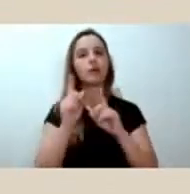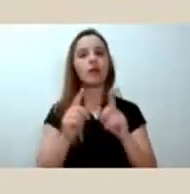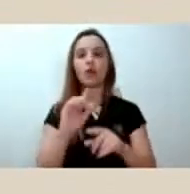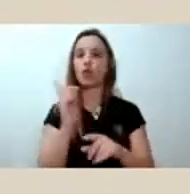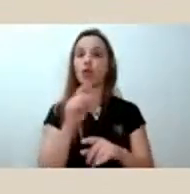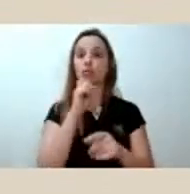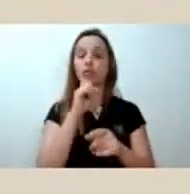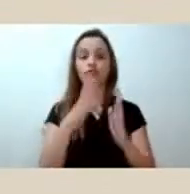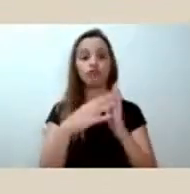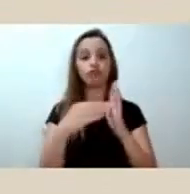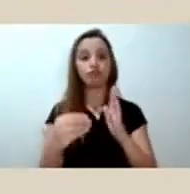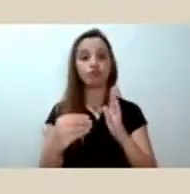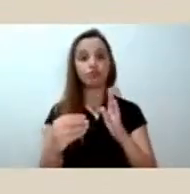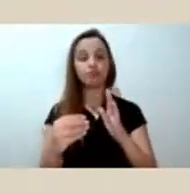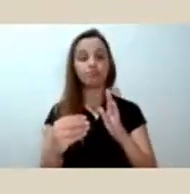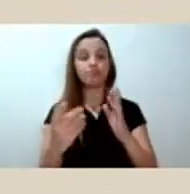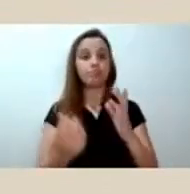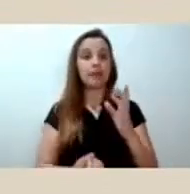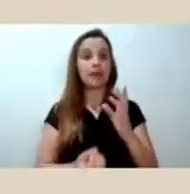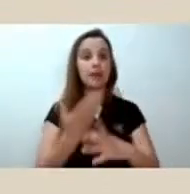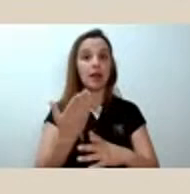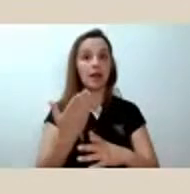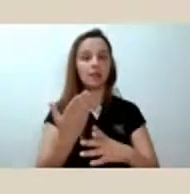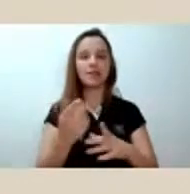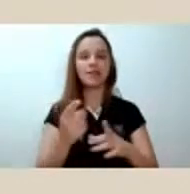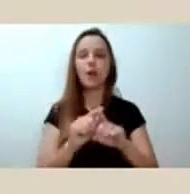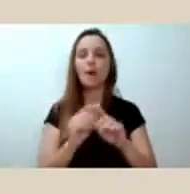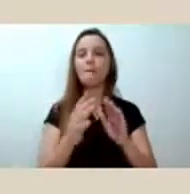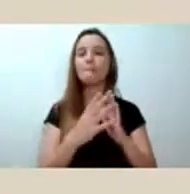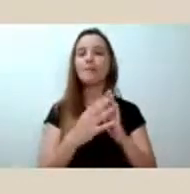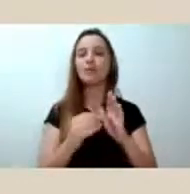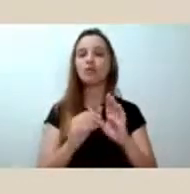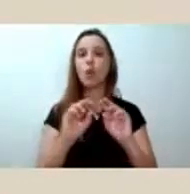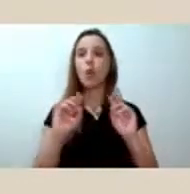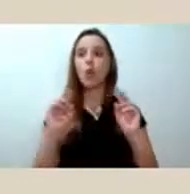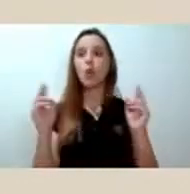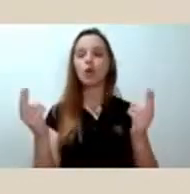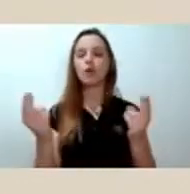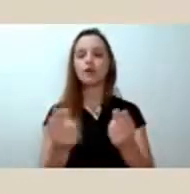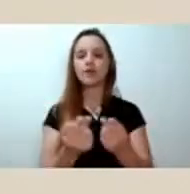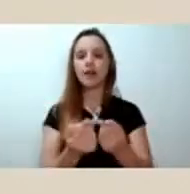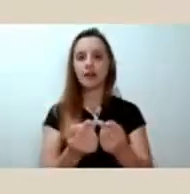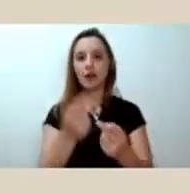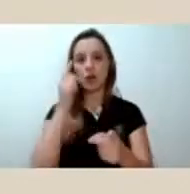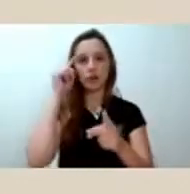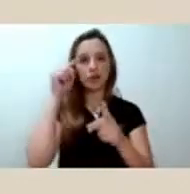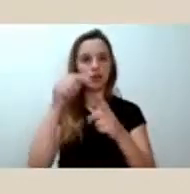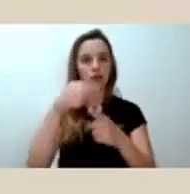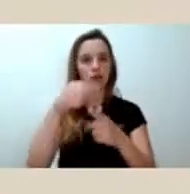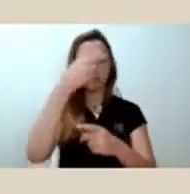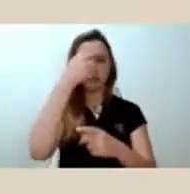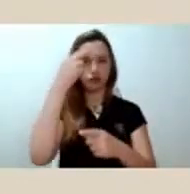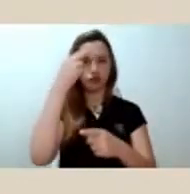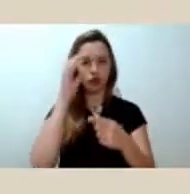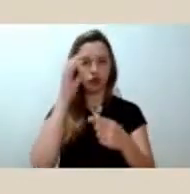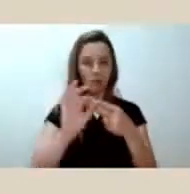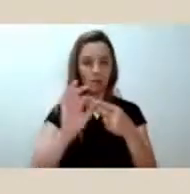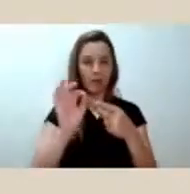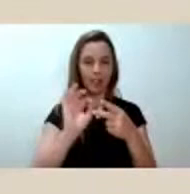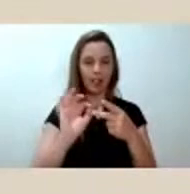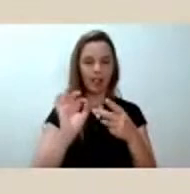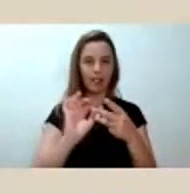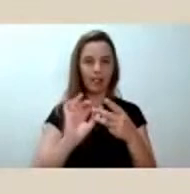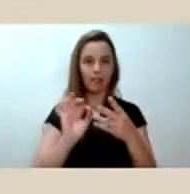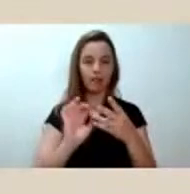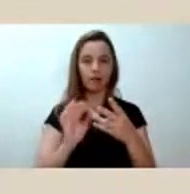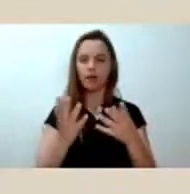supostamente universais para medir as questões do preconceito, etc. E sabemos que